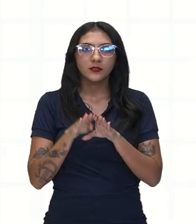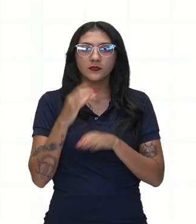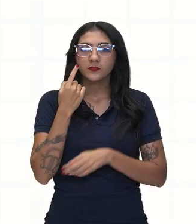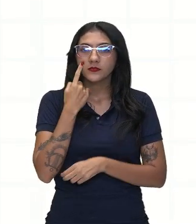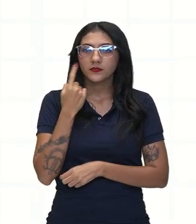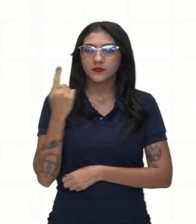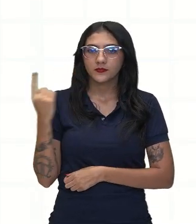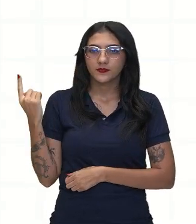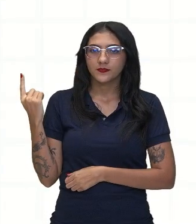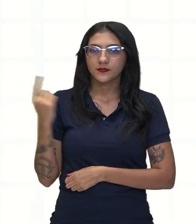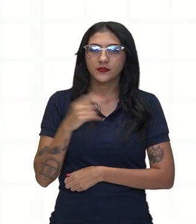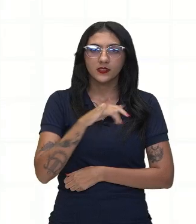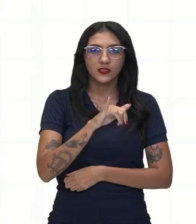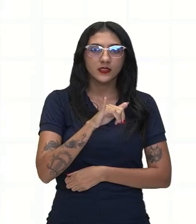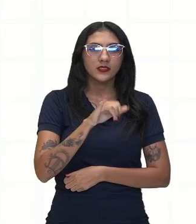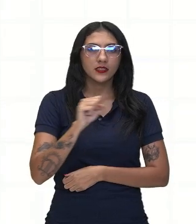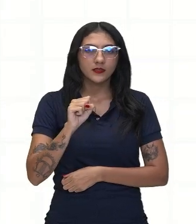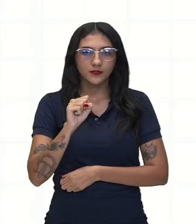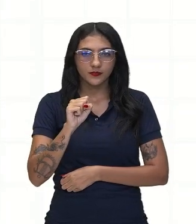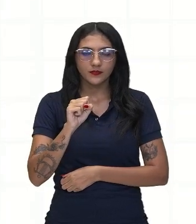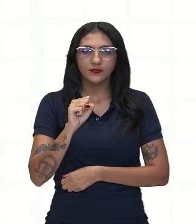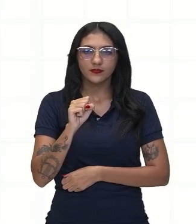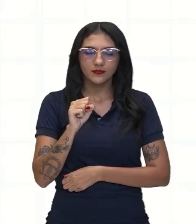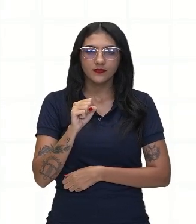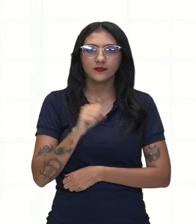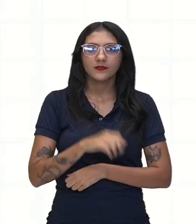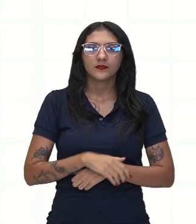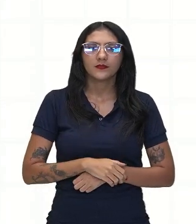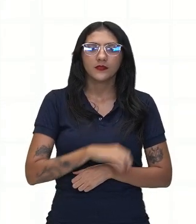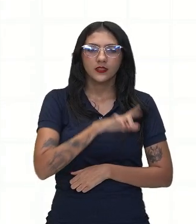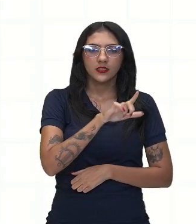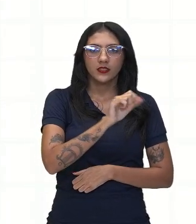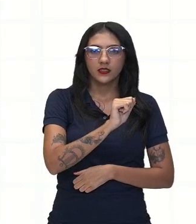Terminada em I, desculpa. Terminada em I e S, né?